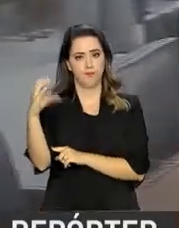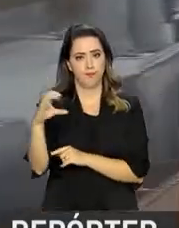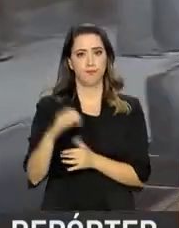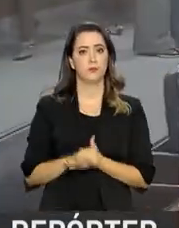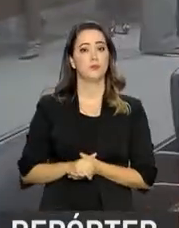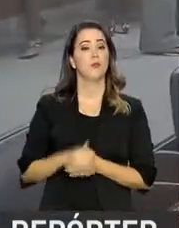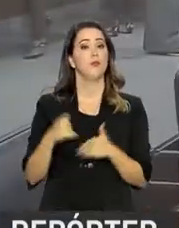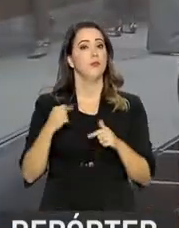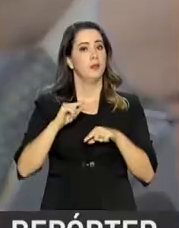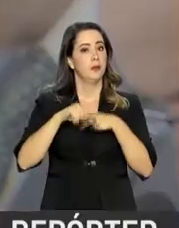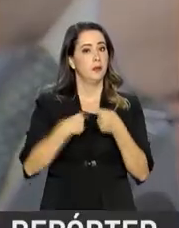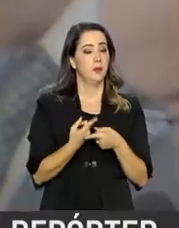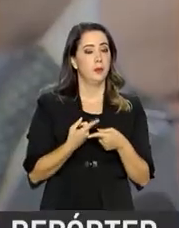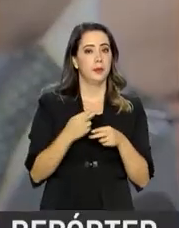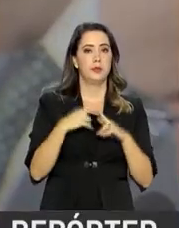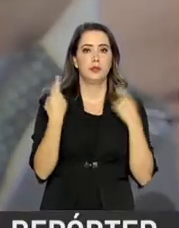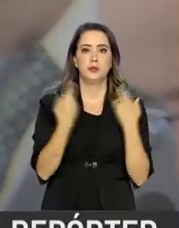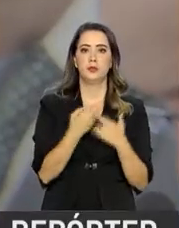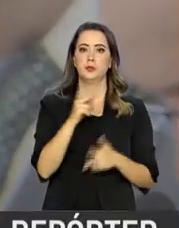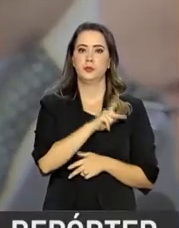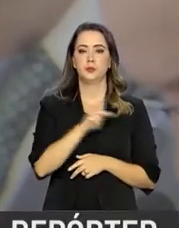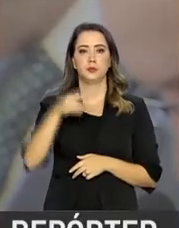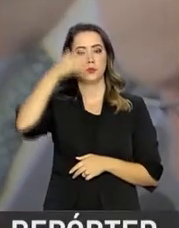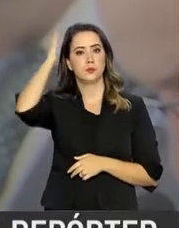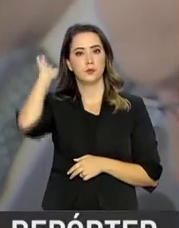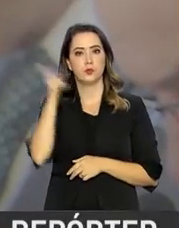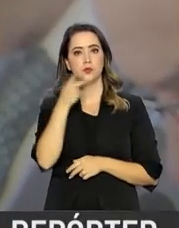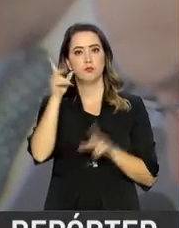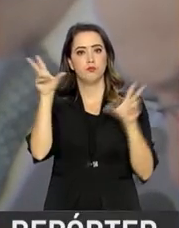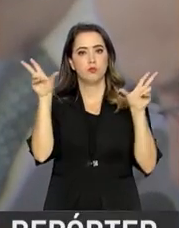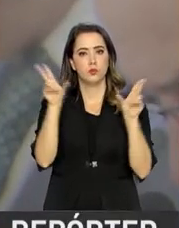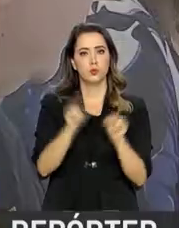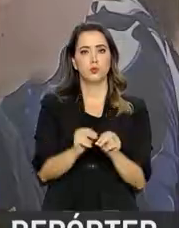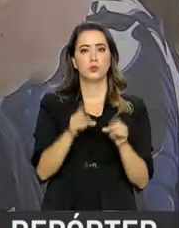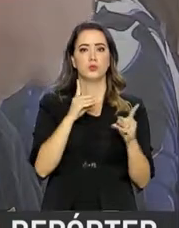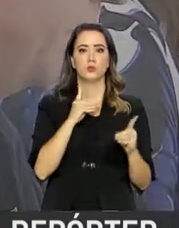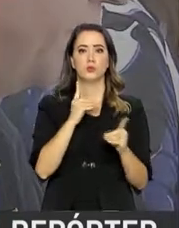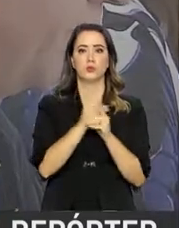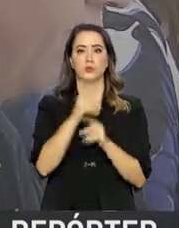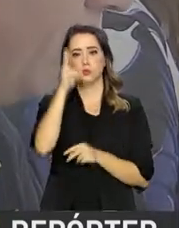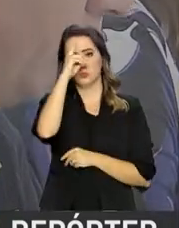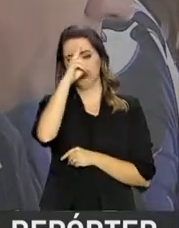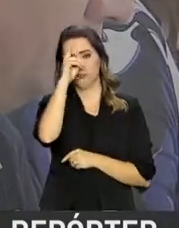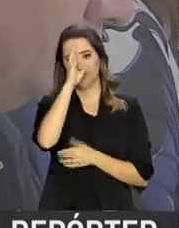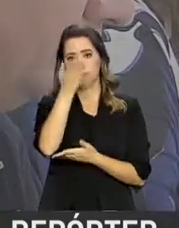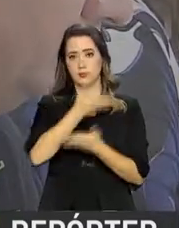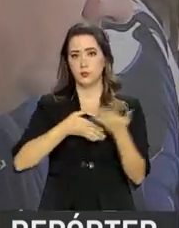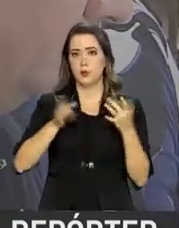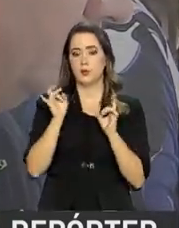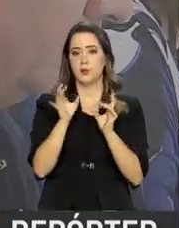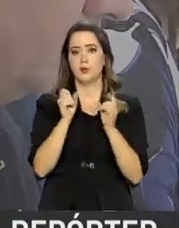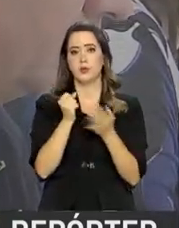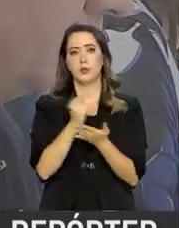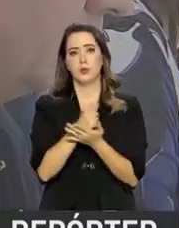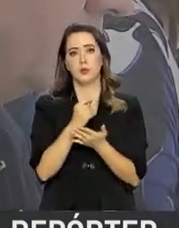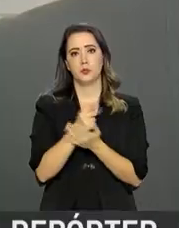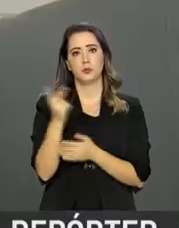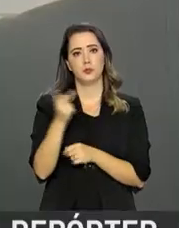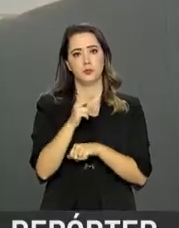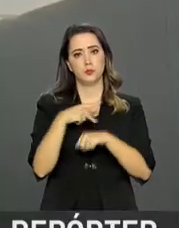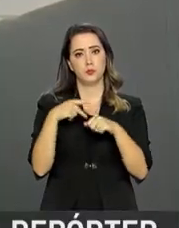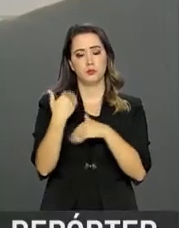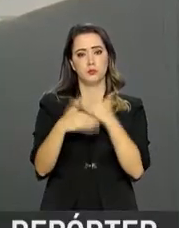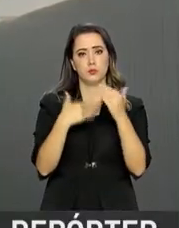colômbia após a reunião o presidente temer fez um resumo do encontro lembrou que o comércio entre os dois países cresceu 25%